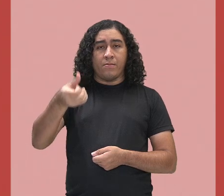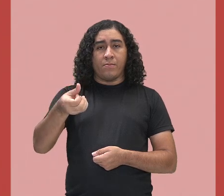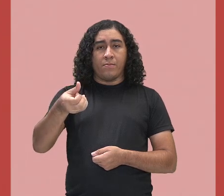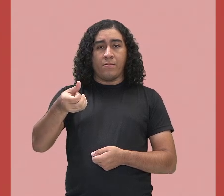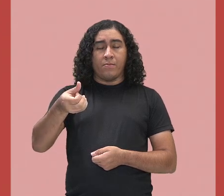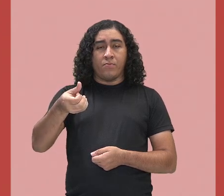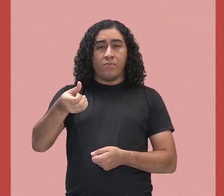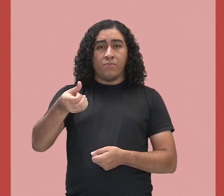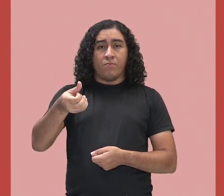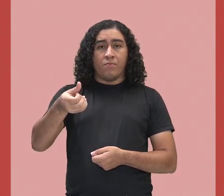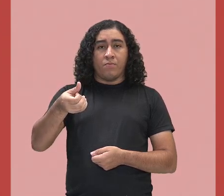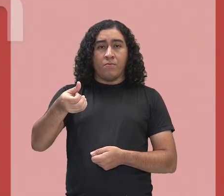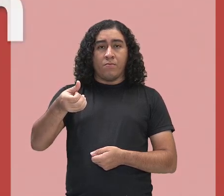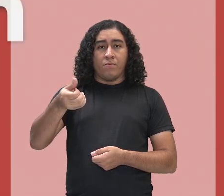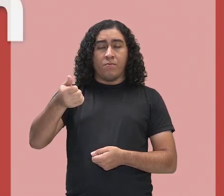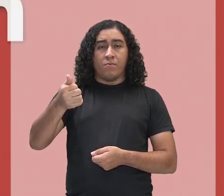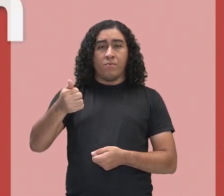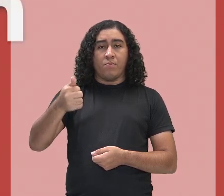16,